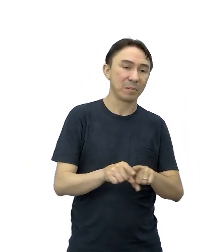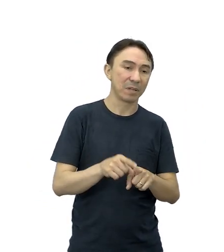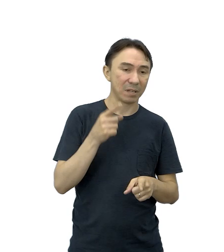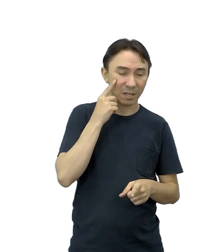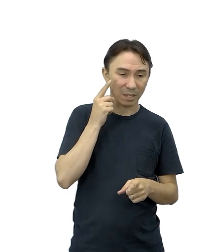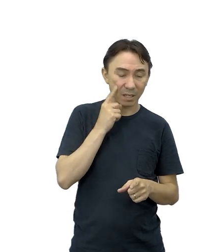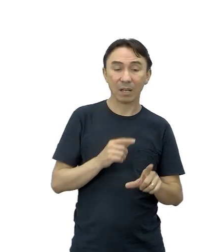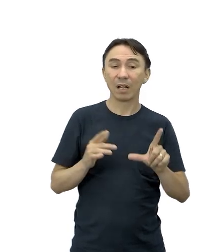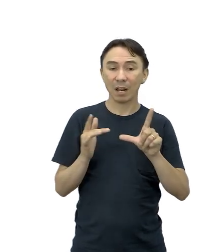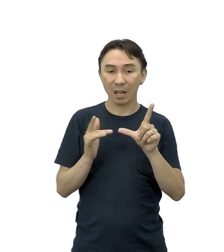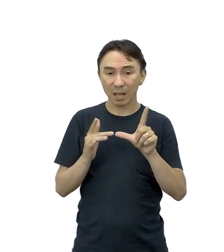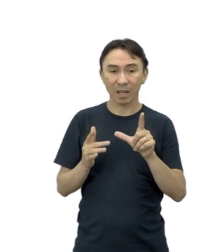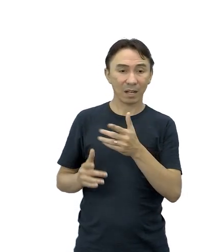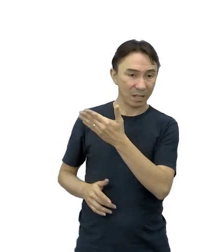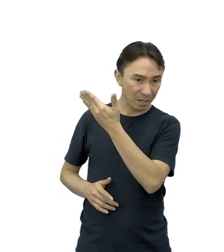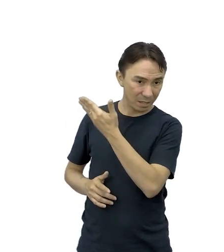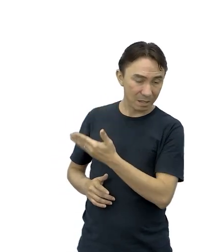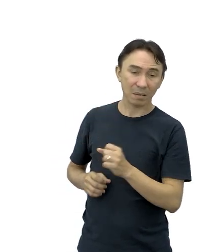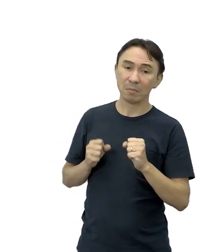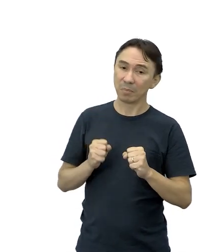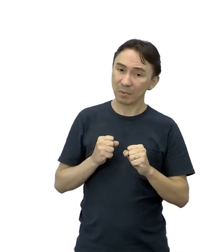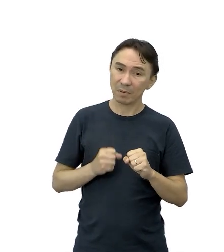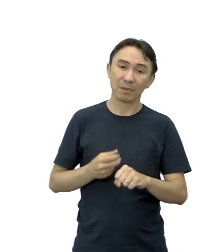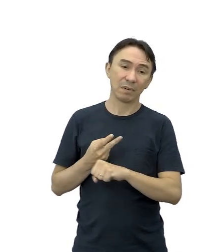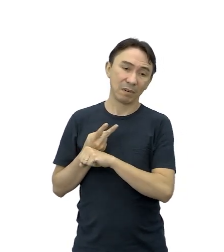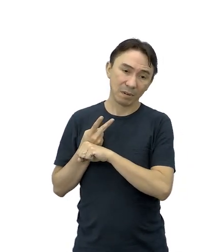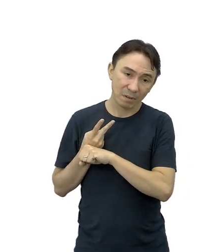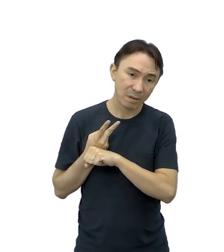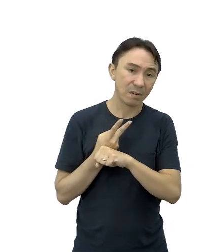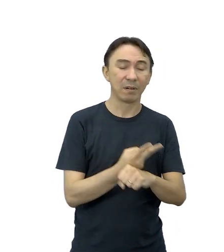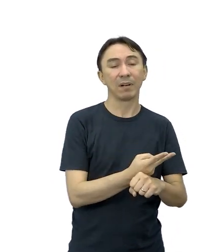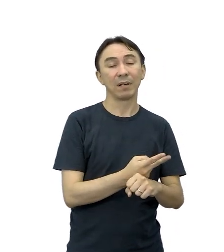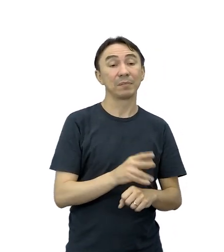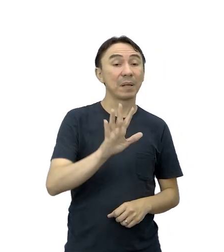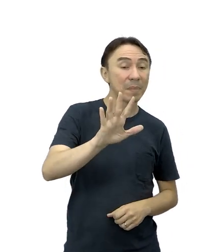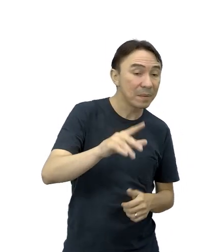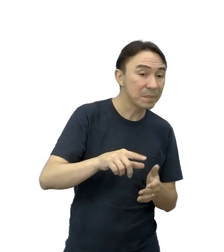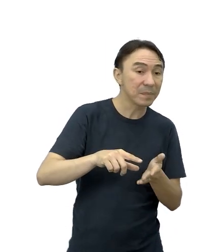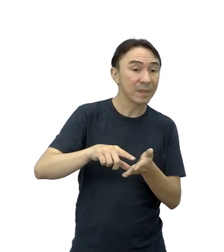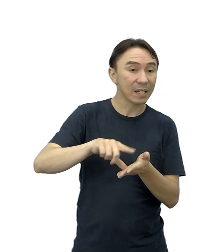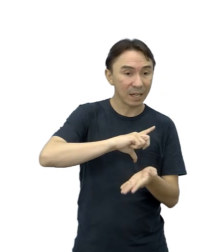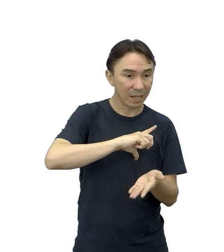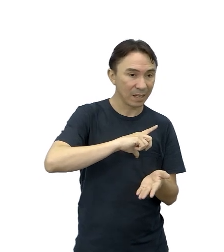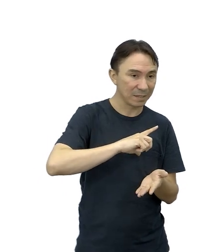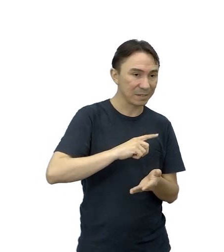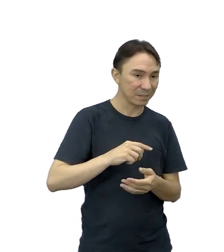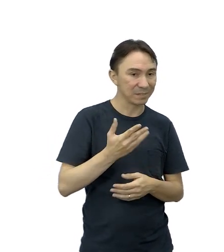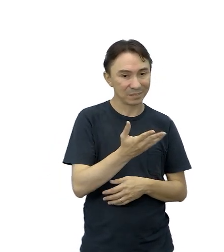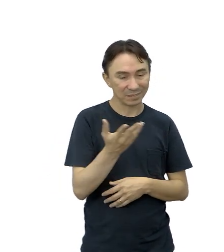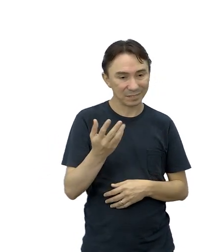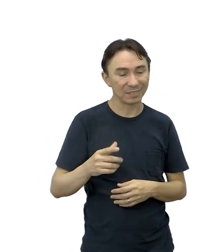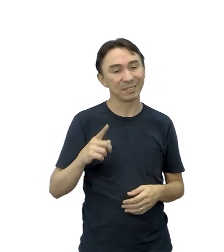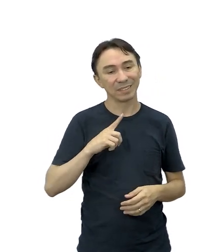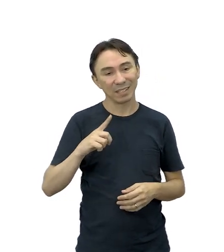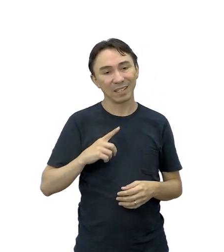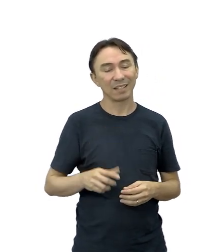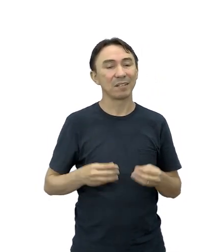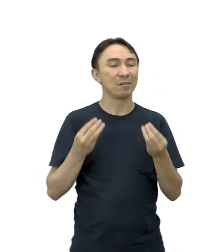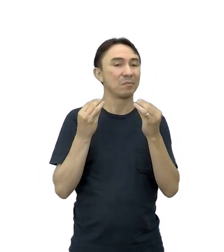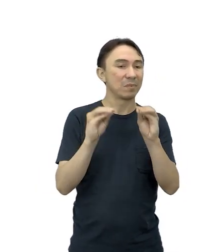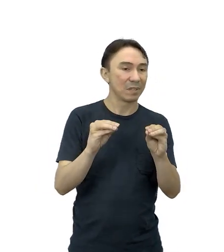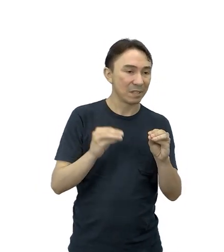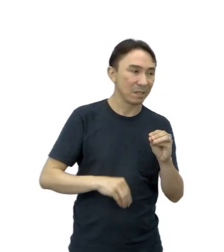abertos para depois acessar. Quando você, antes, né, quando vocês vão aqui colocar na plataforma São